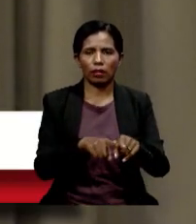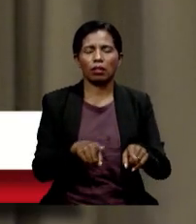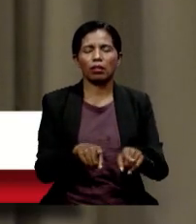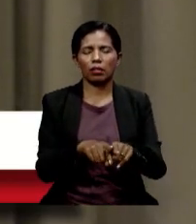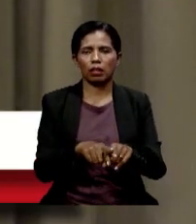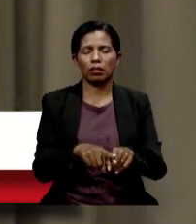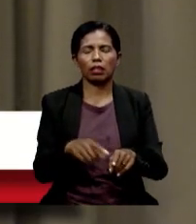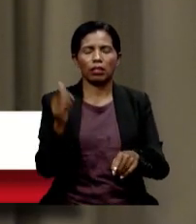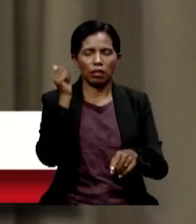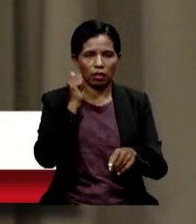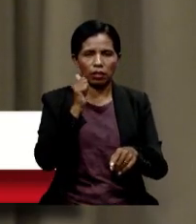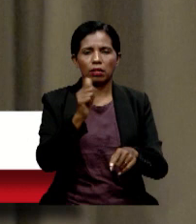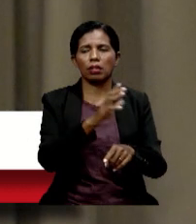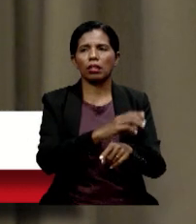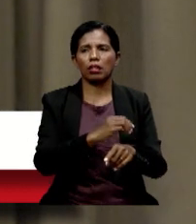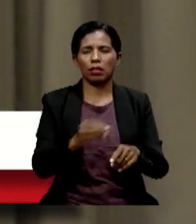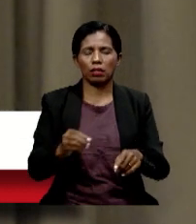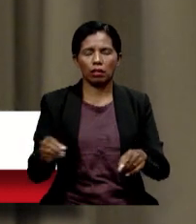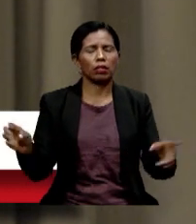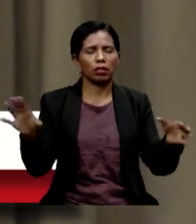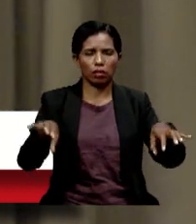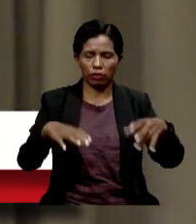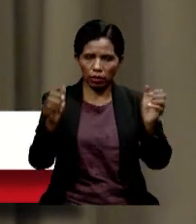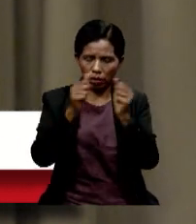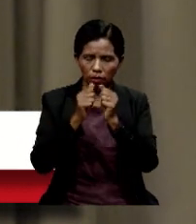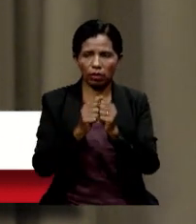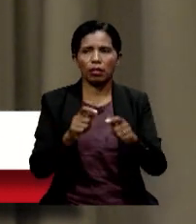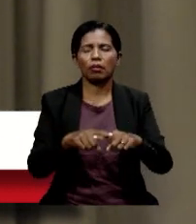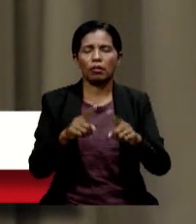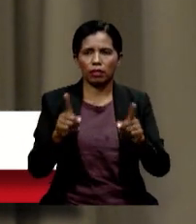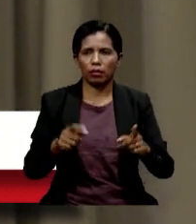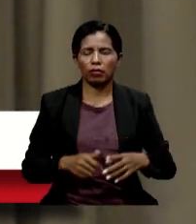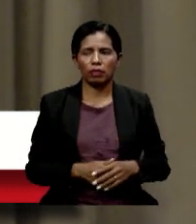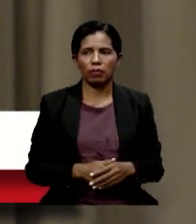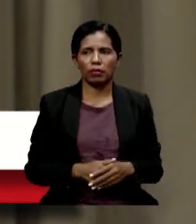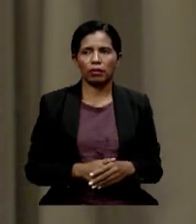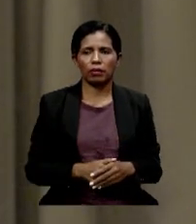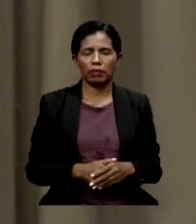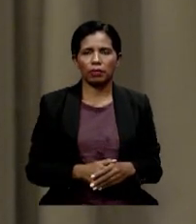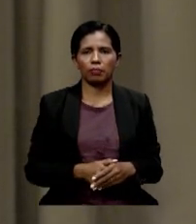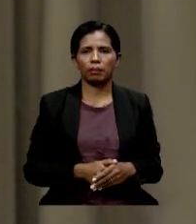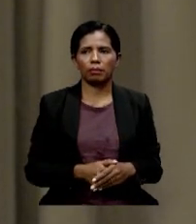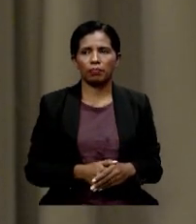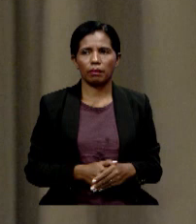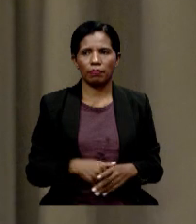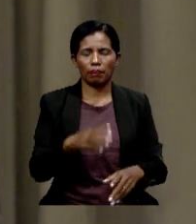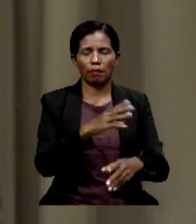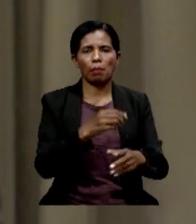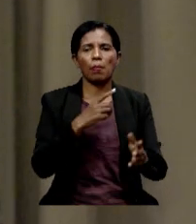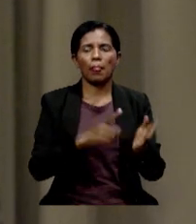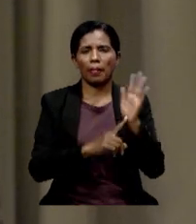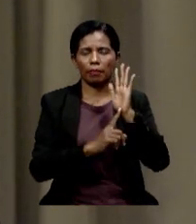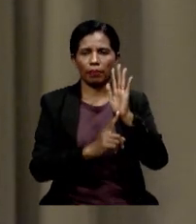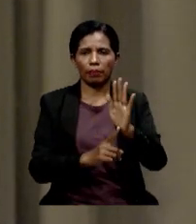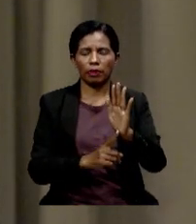é a conectividade, mas não só pela adesão à ASEAN. Quando pensamos